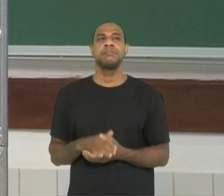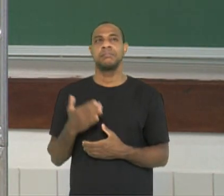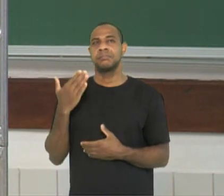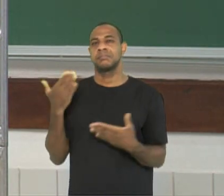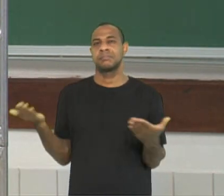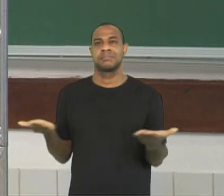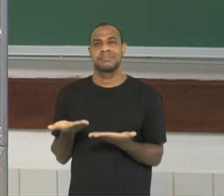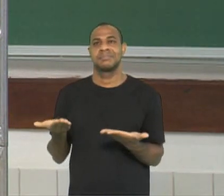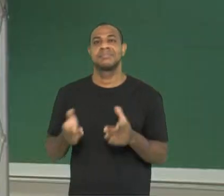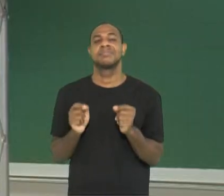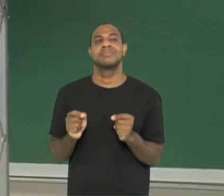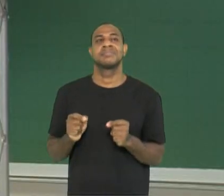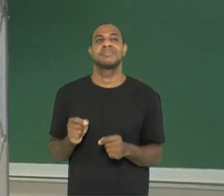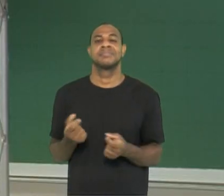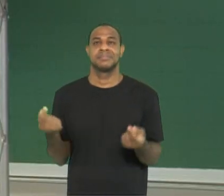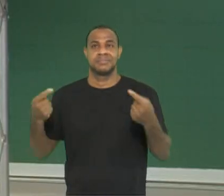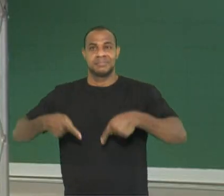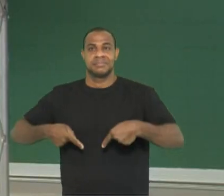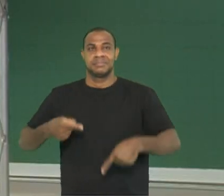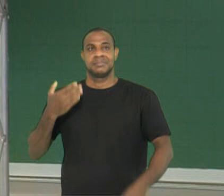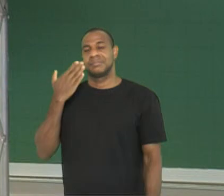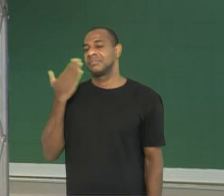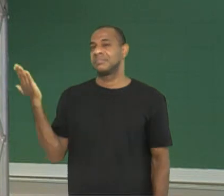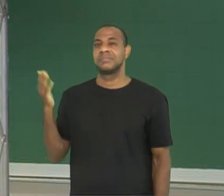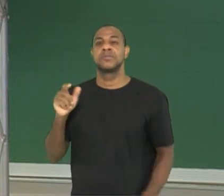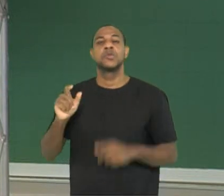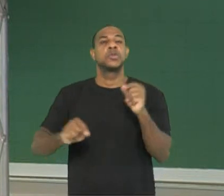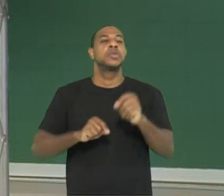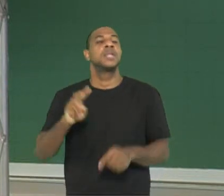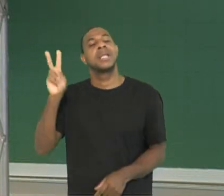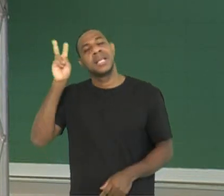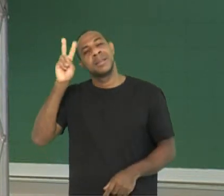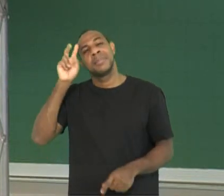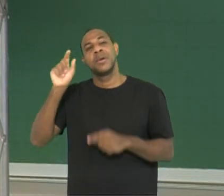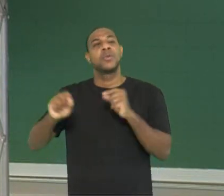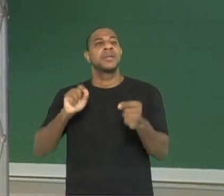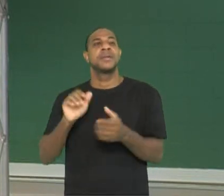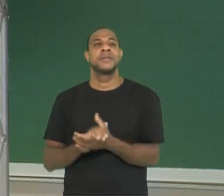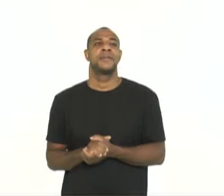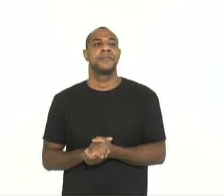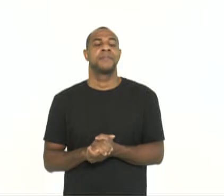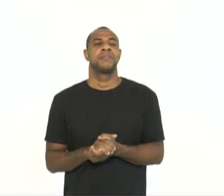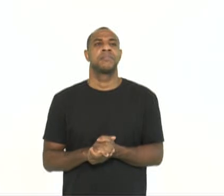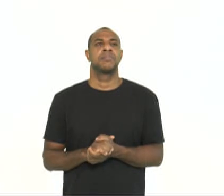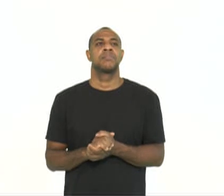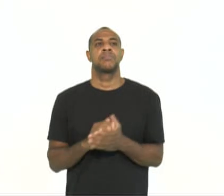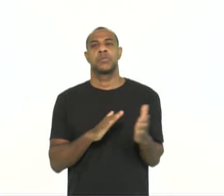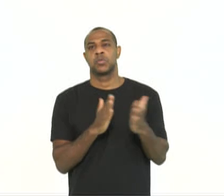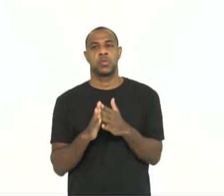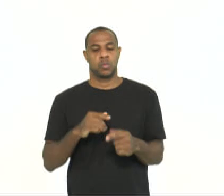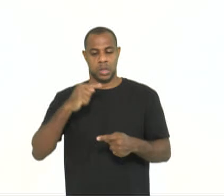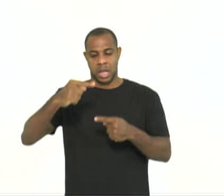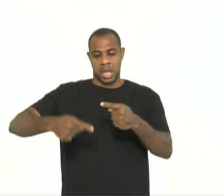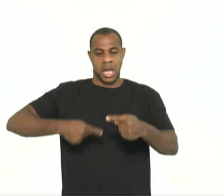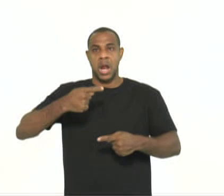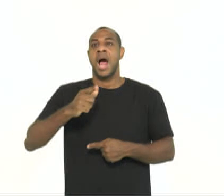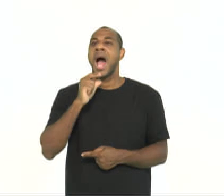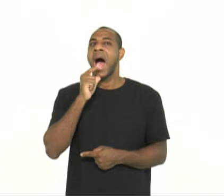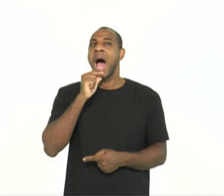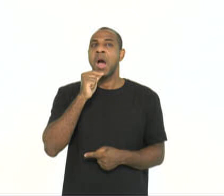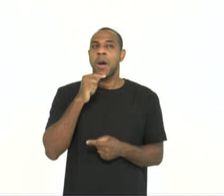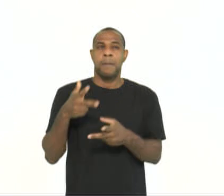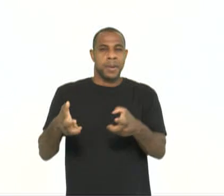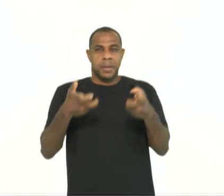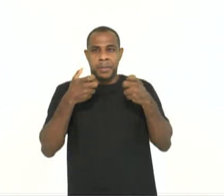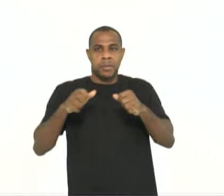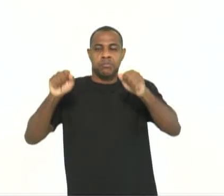Agora nós vamos para o nosso quiz. Vamos ver o que você relembrou disso tudo. Durante o ciclo da água, observamos a